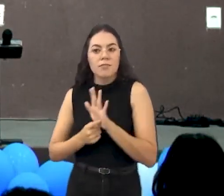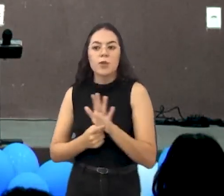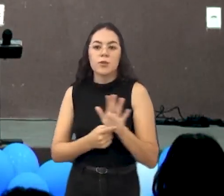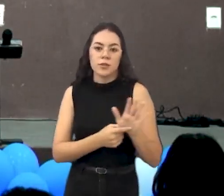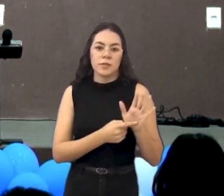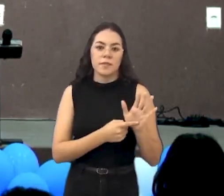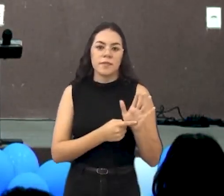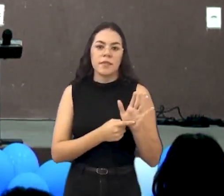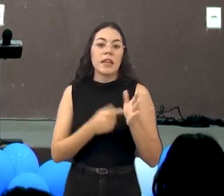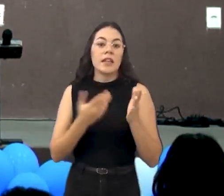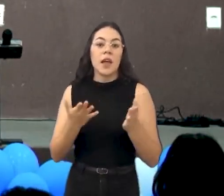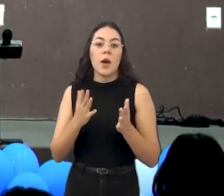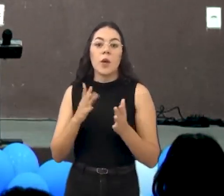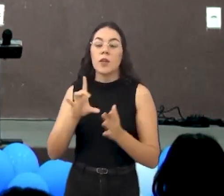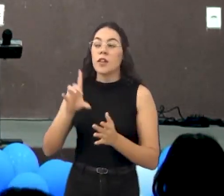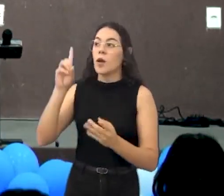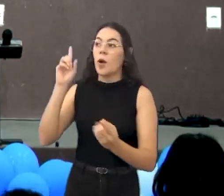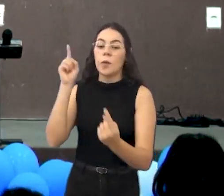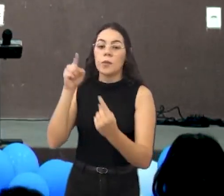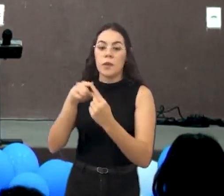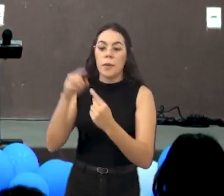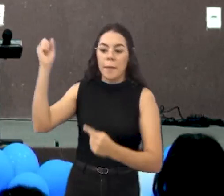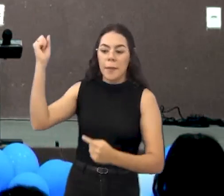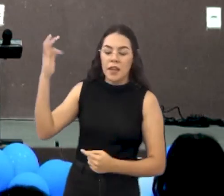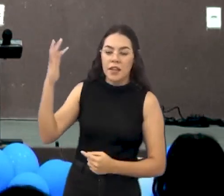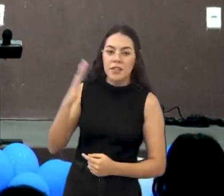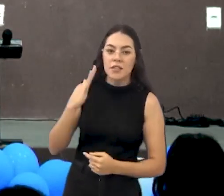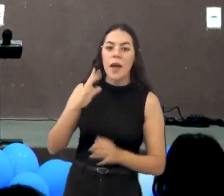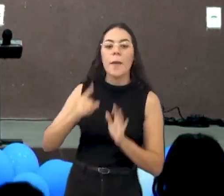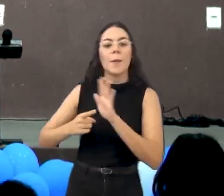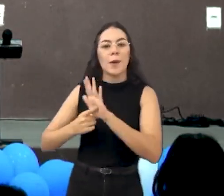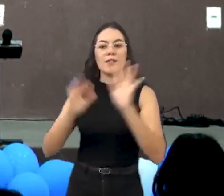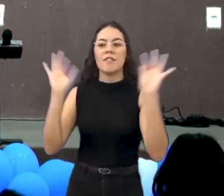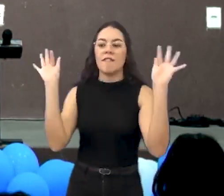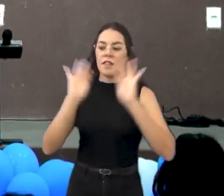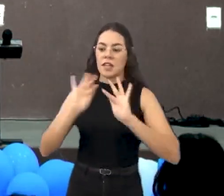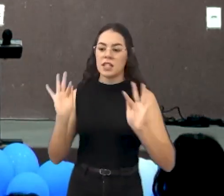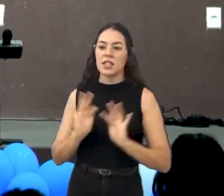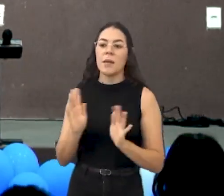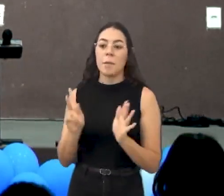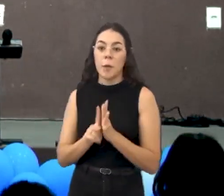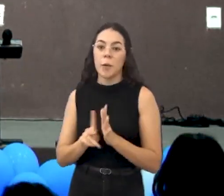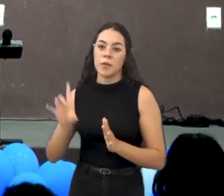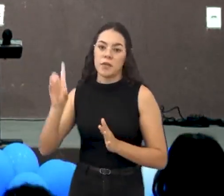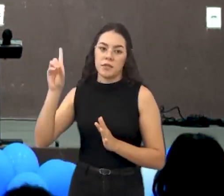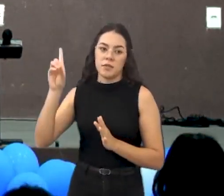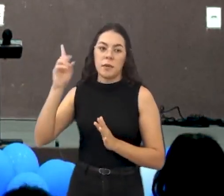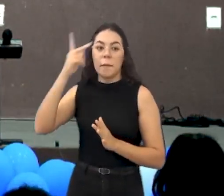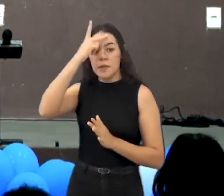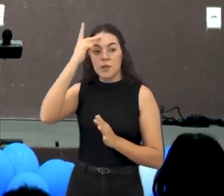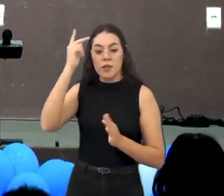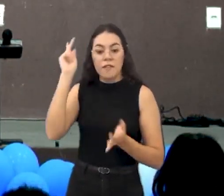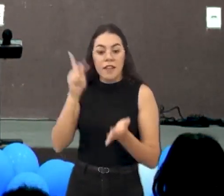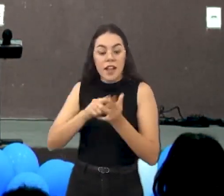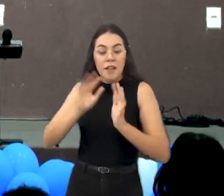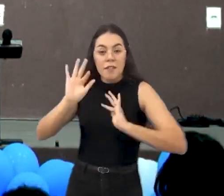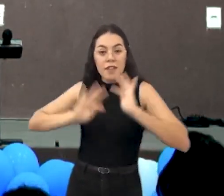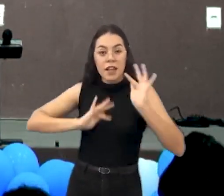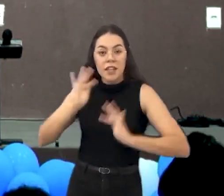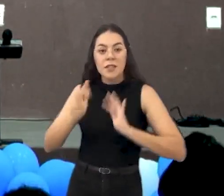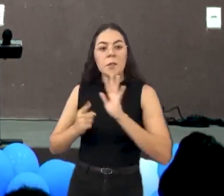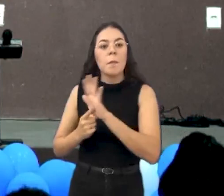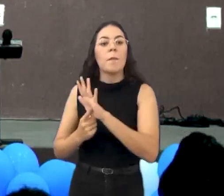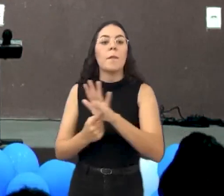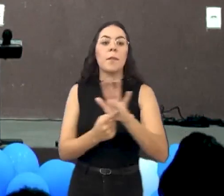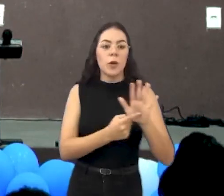Então, quem é alvo da bênção vai demonstrar bem-aventurança. Pessoas realmente felizes vão